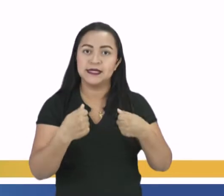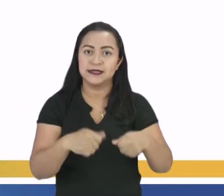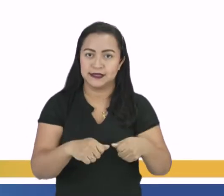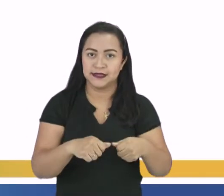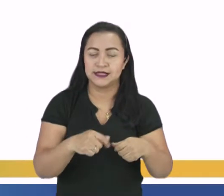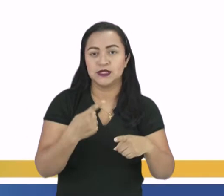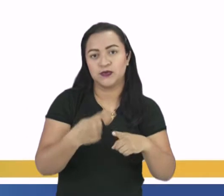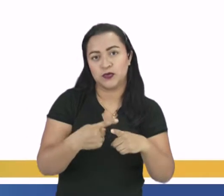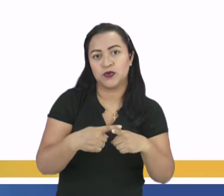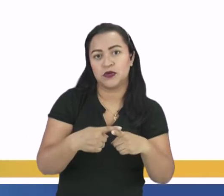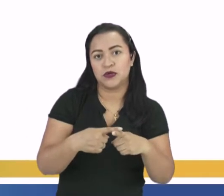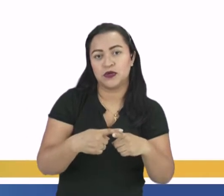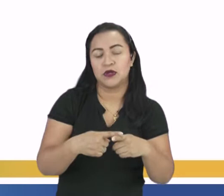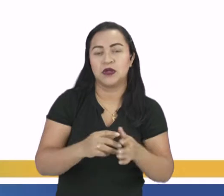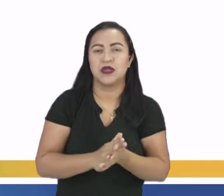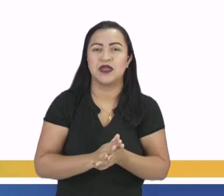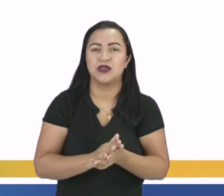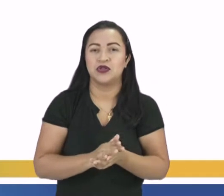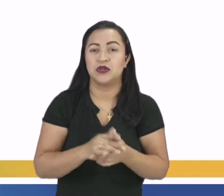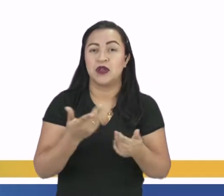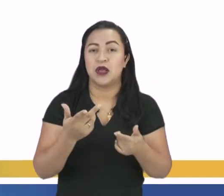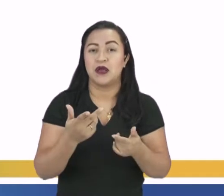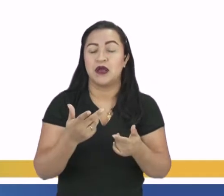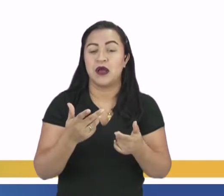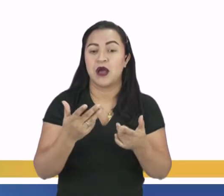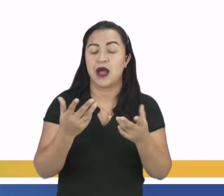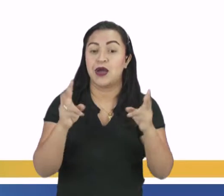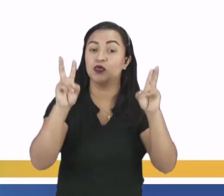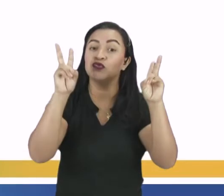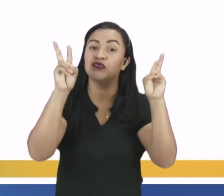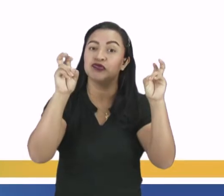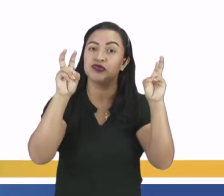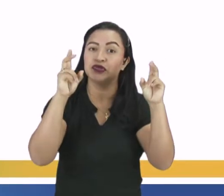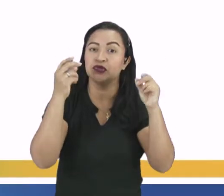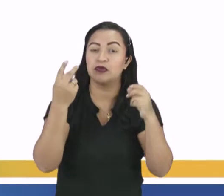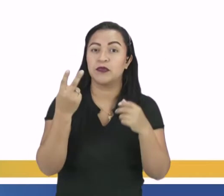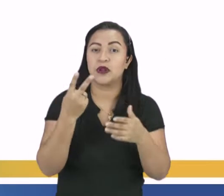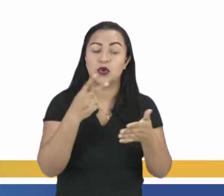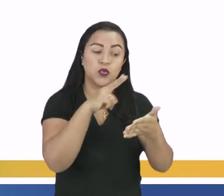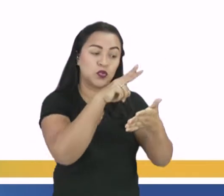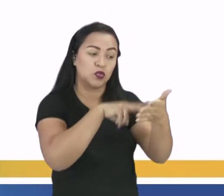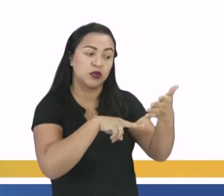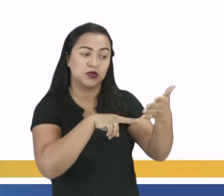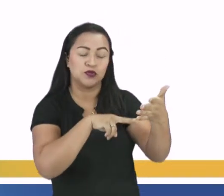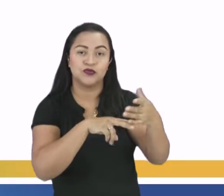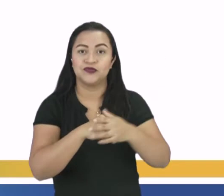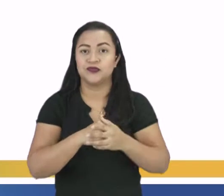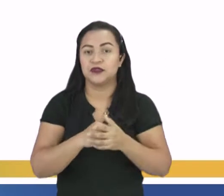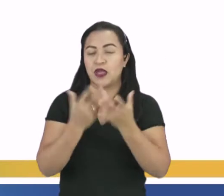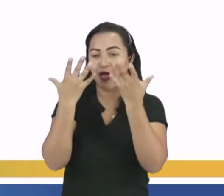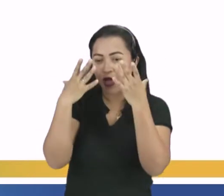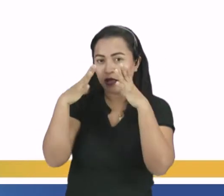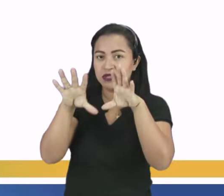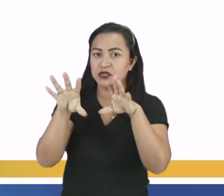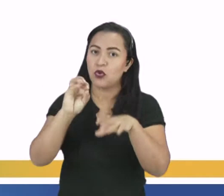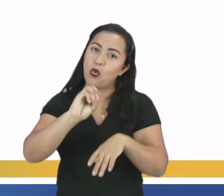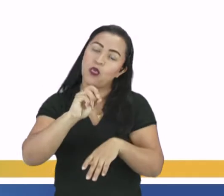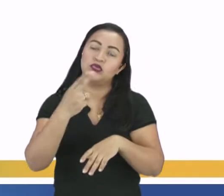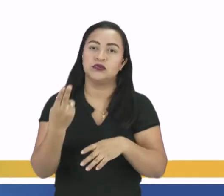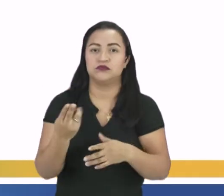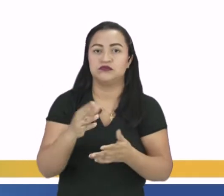irá determinar se alguém irá ler ou ignorar o que você escreveu e desenhou. Tá? Felizmente ou